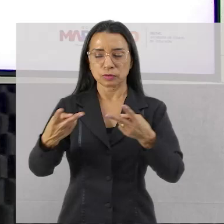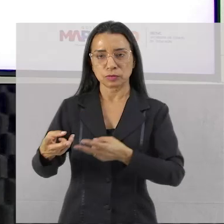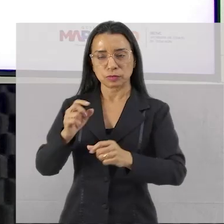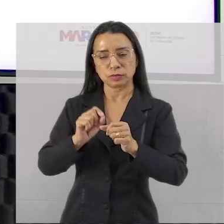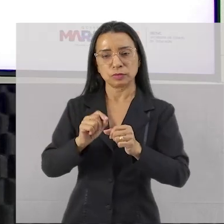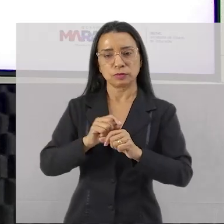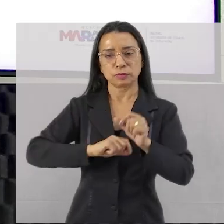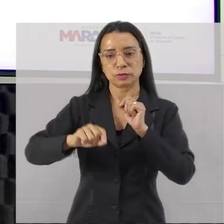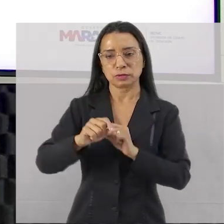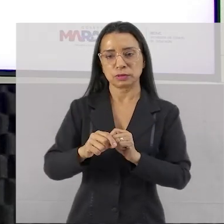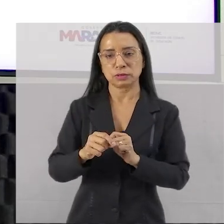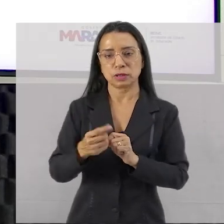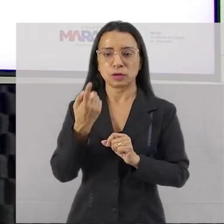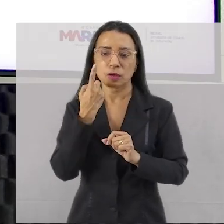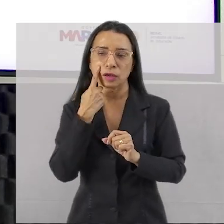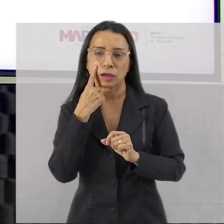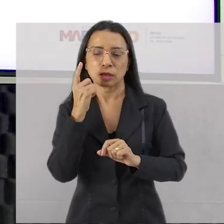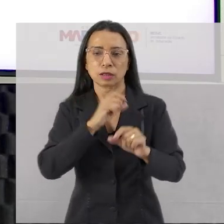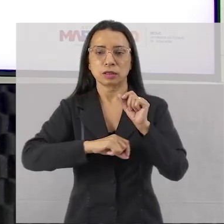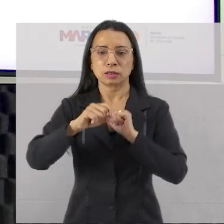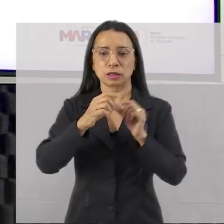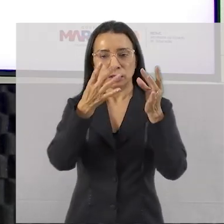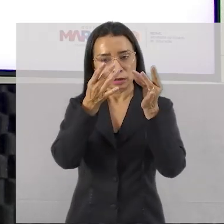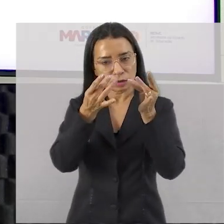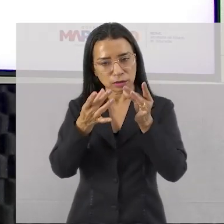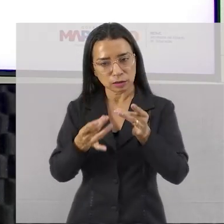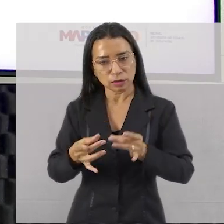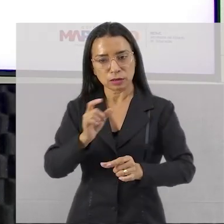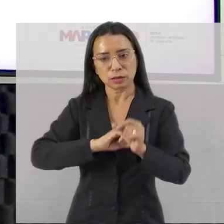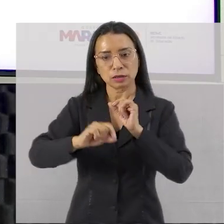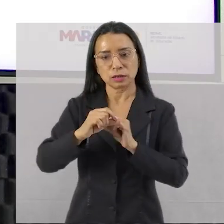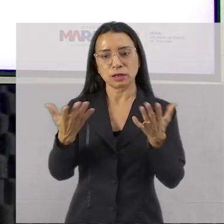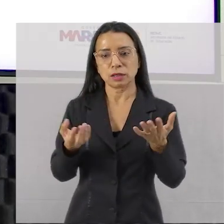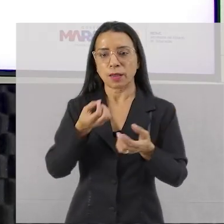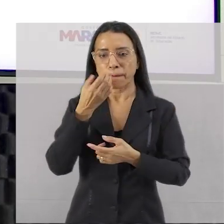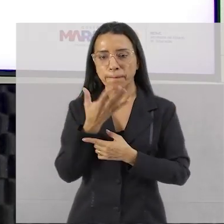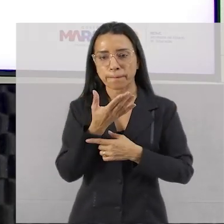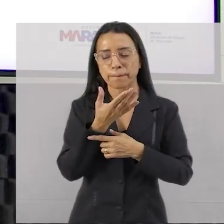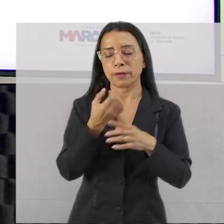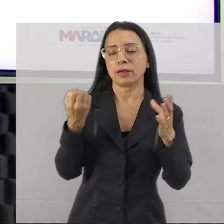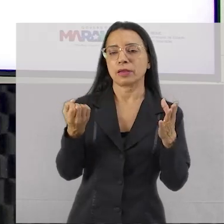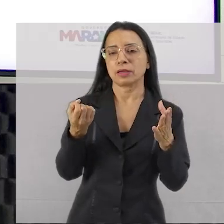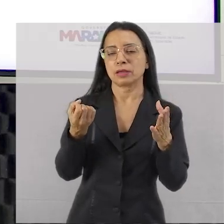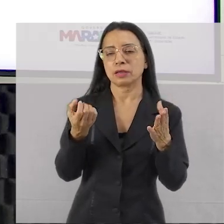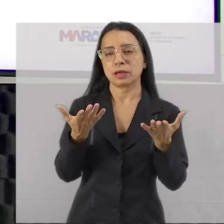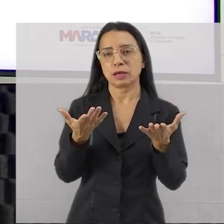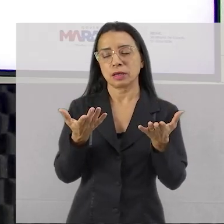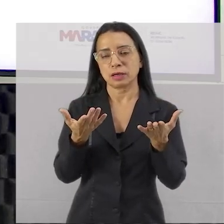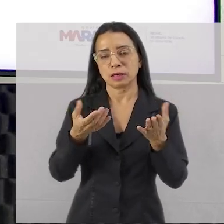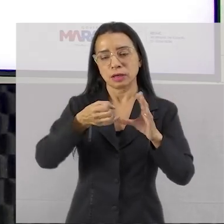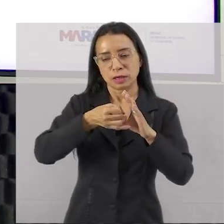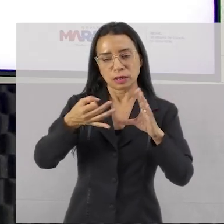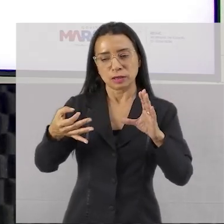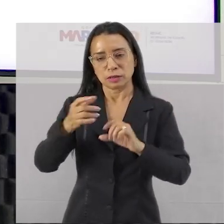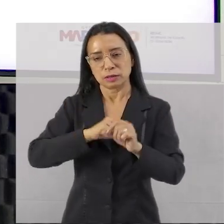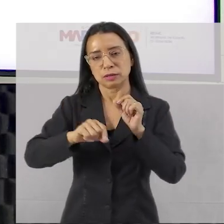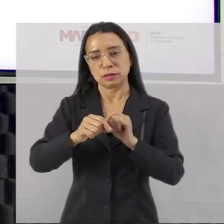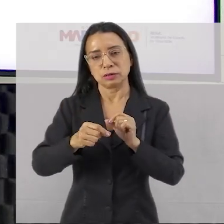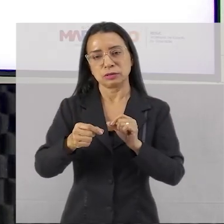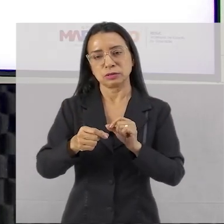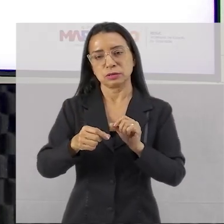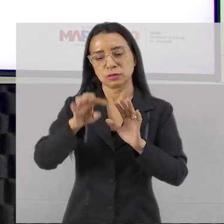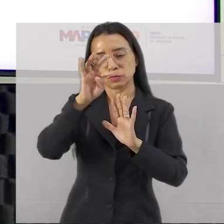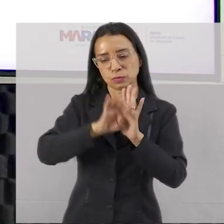a fazer uma análise detalhada e bem criteriosa de um texto nota 10